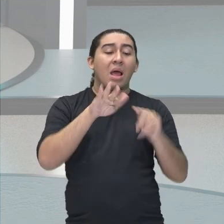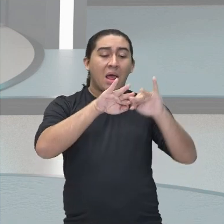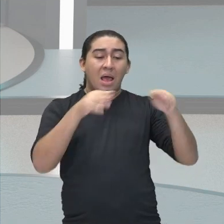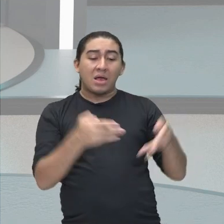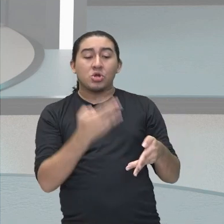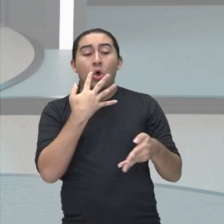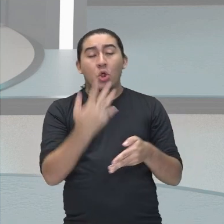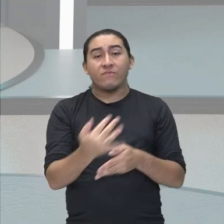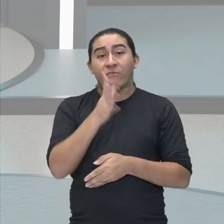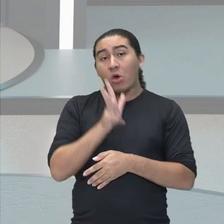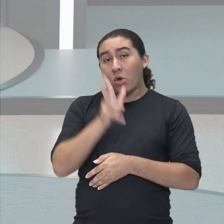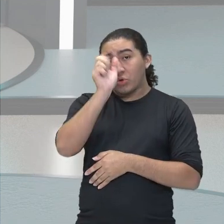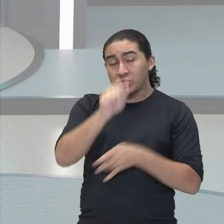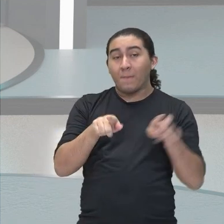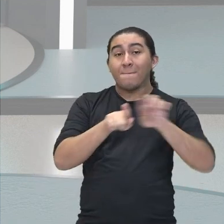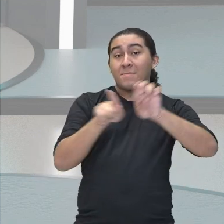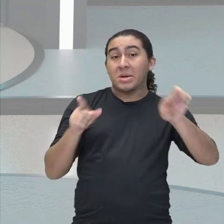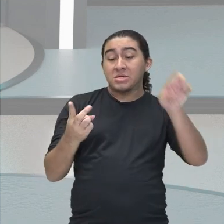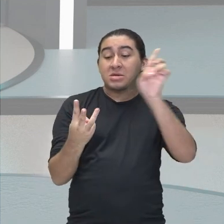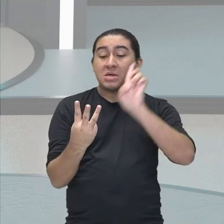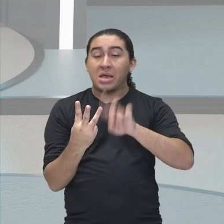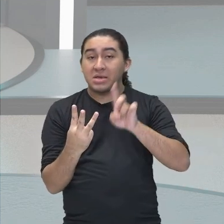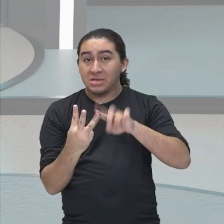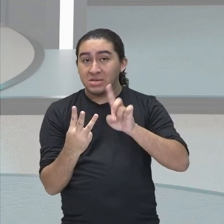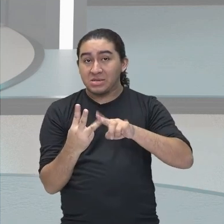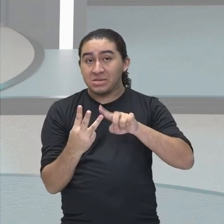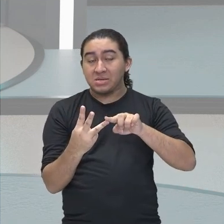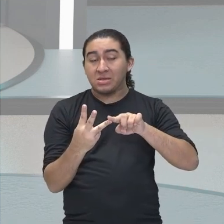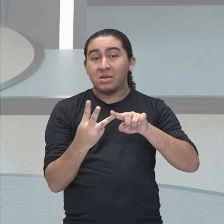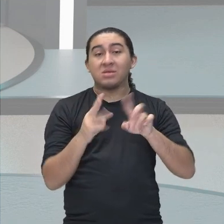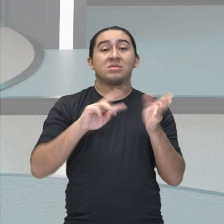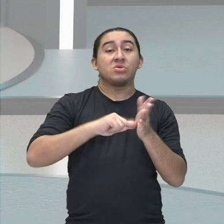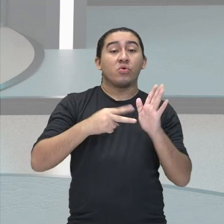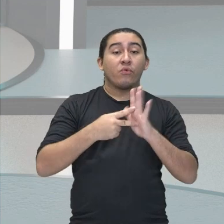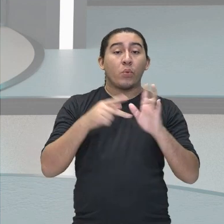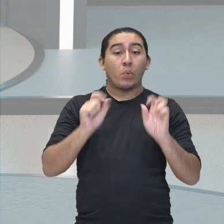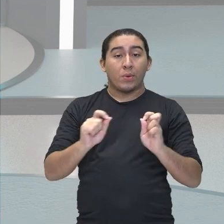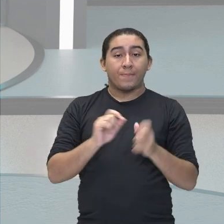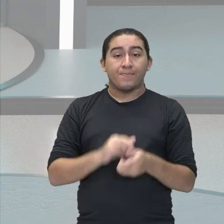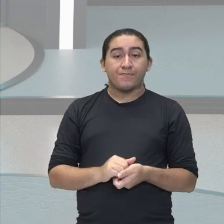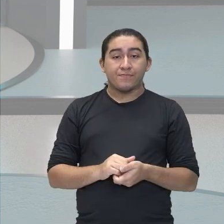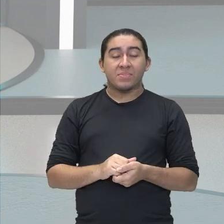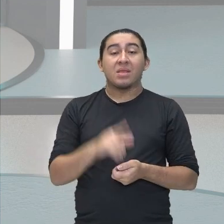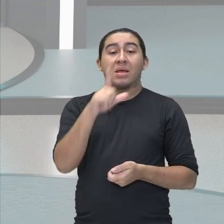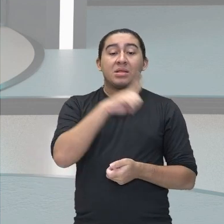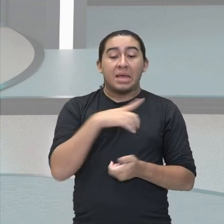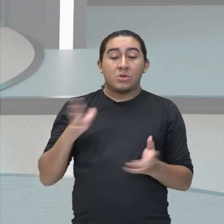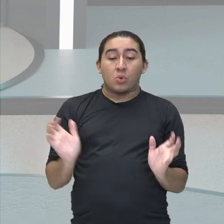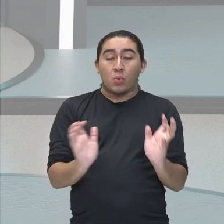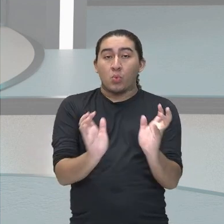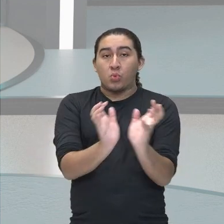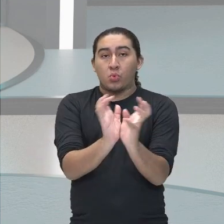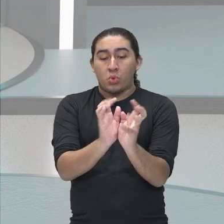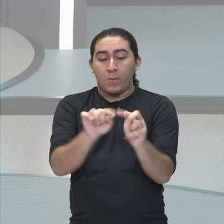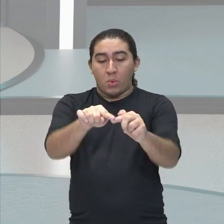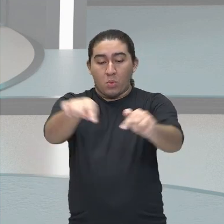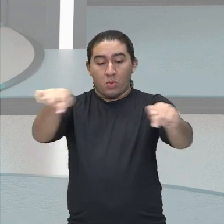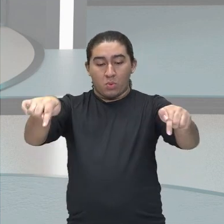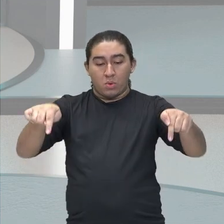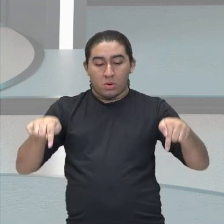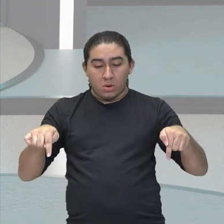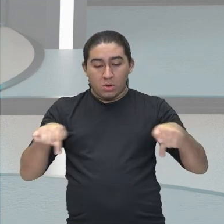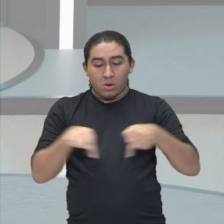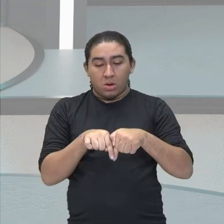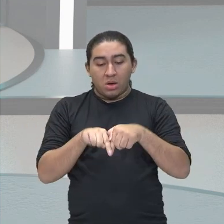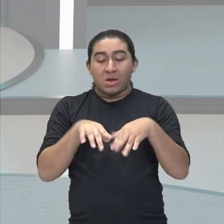Num relativo de superioridade, eu pego dentre um grupo, né, e